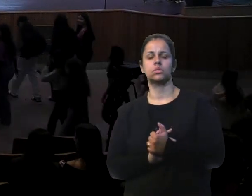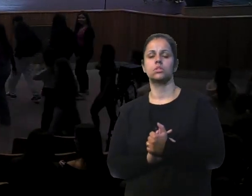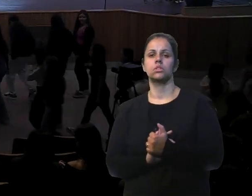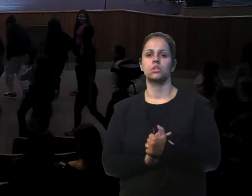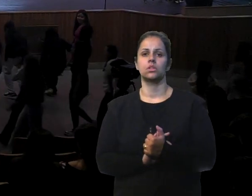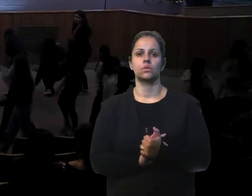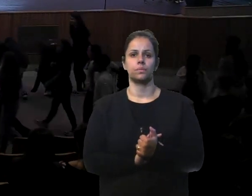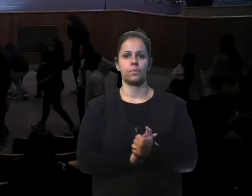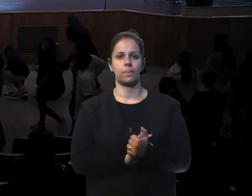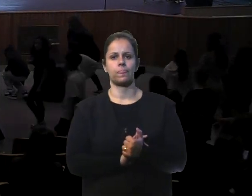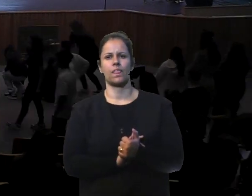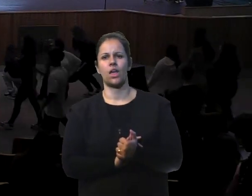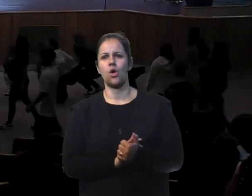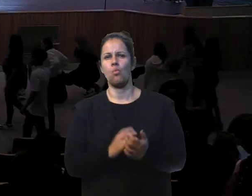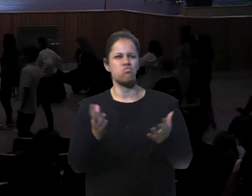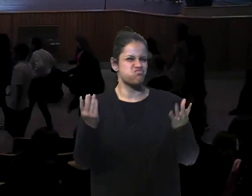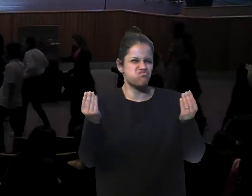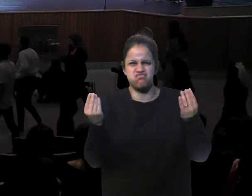Não mais multidão.